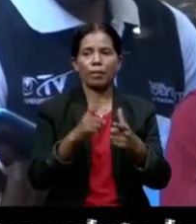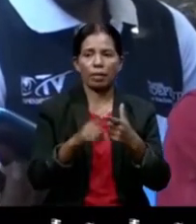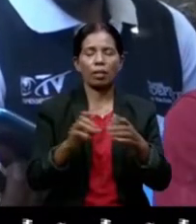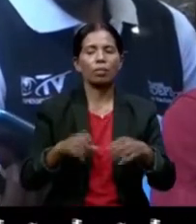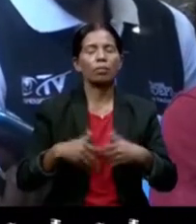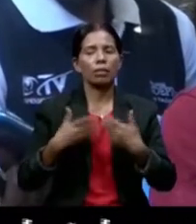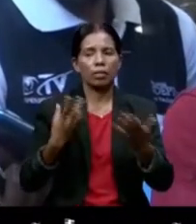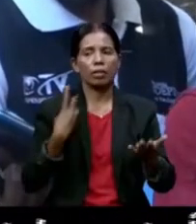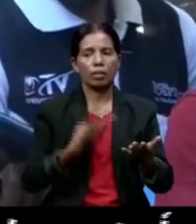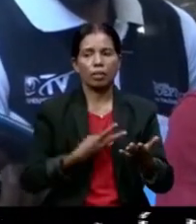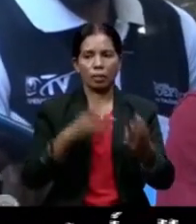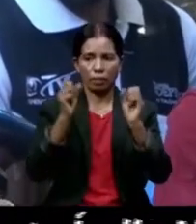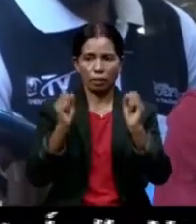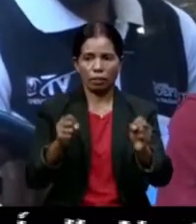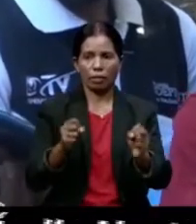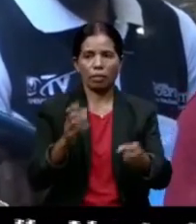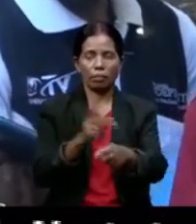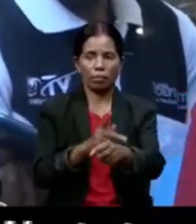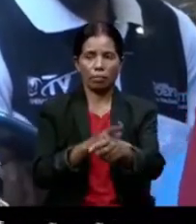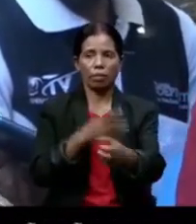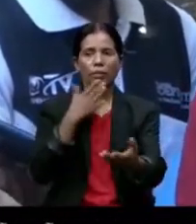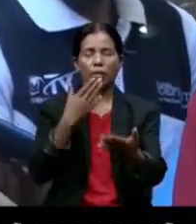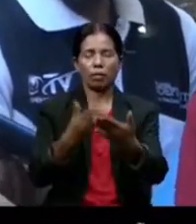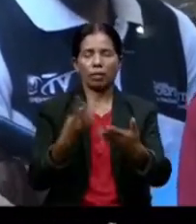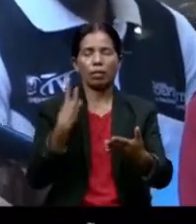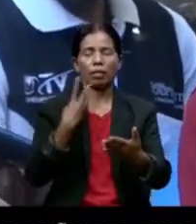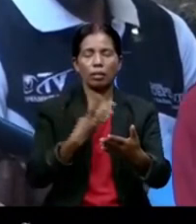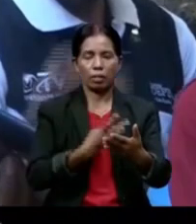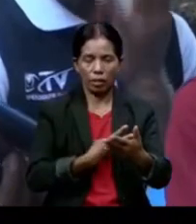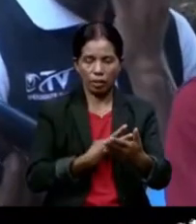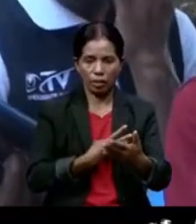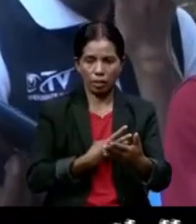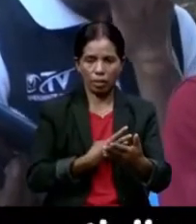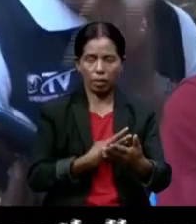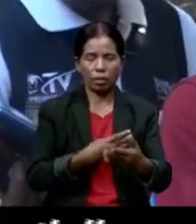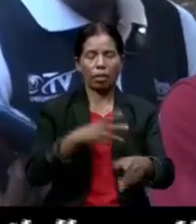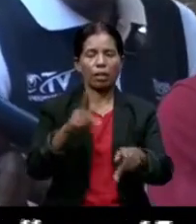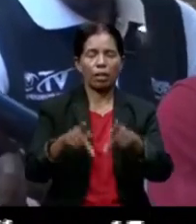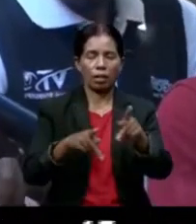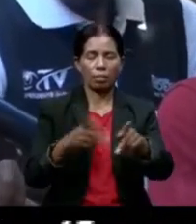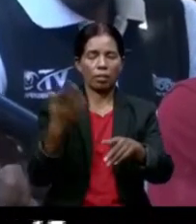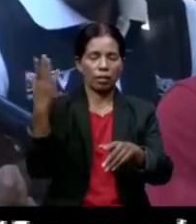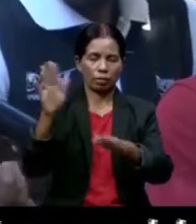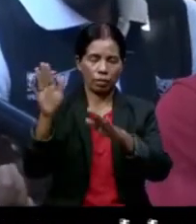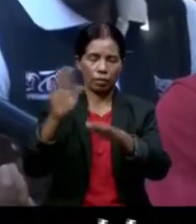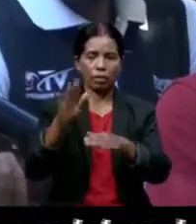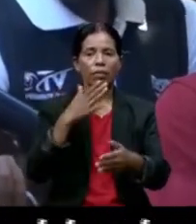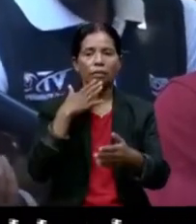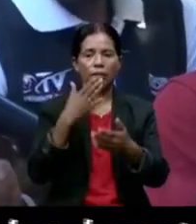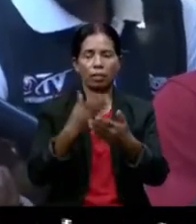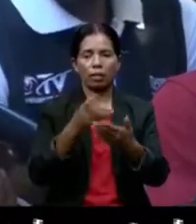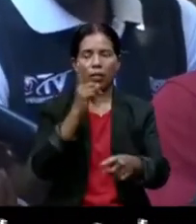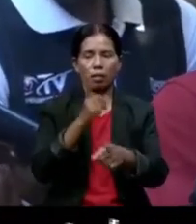oinsa, itabele promove dia clio, itania, ai han local sira, nebe durante ne, dia que